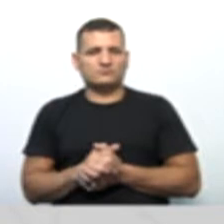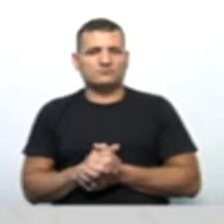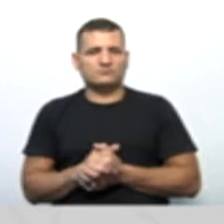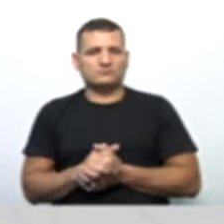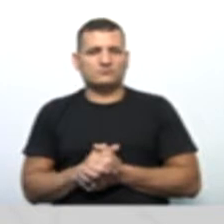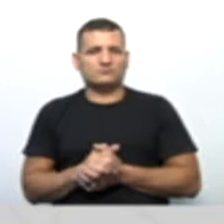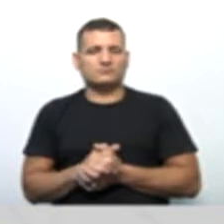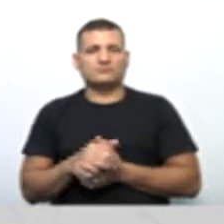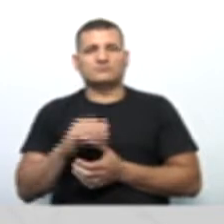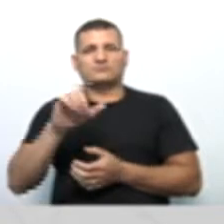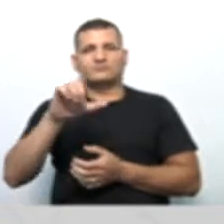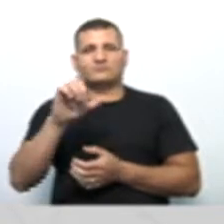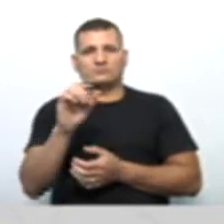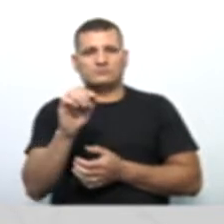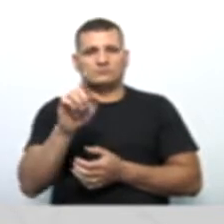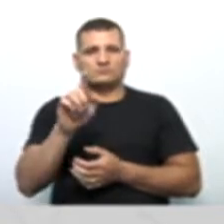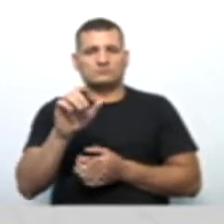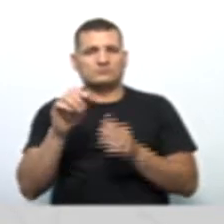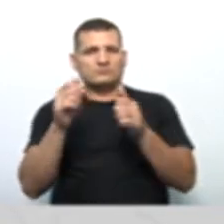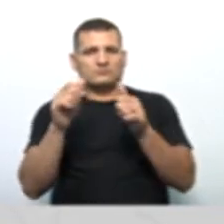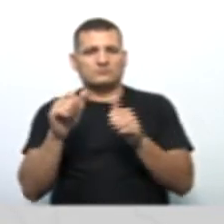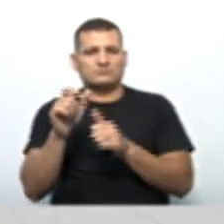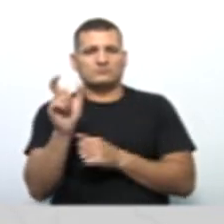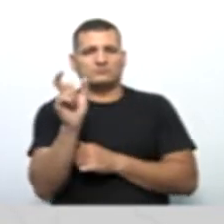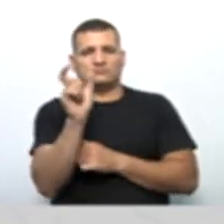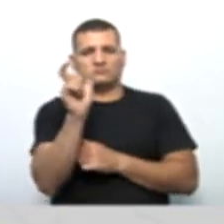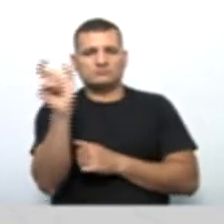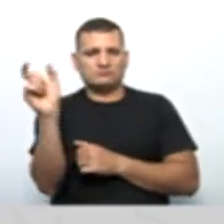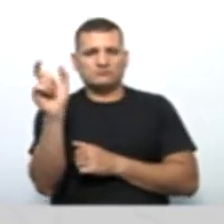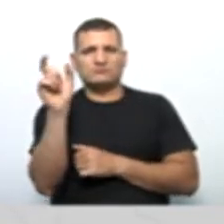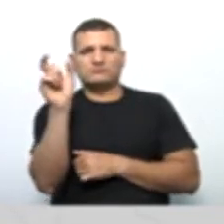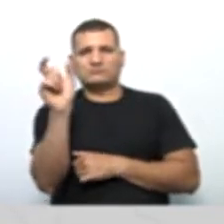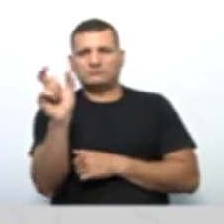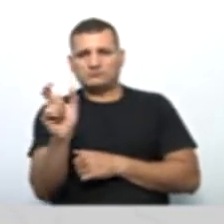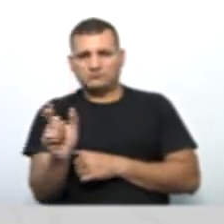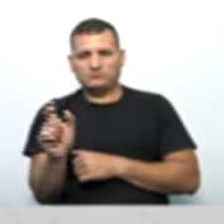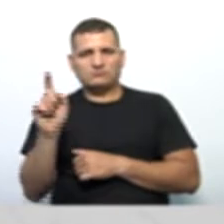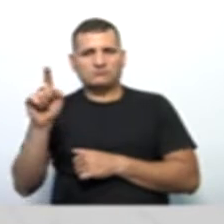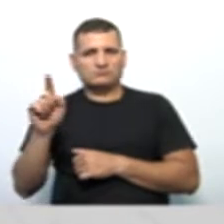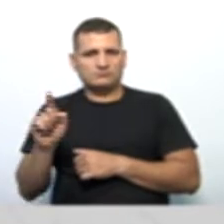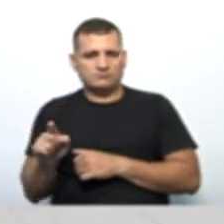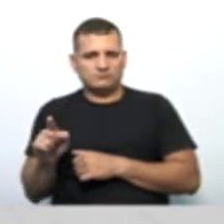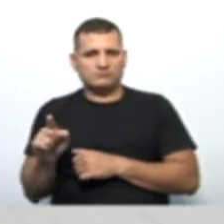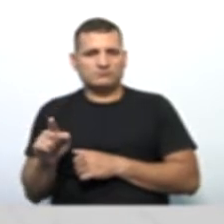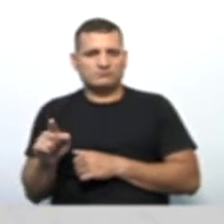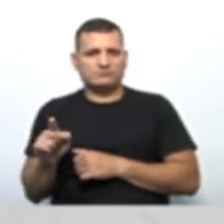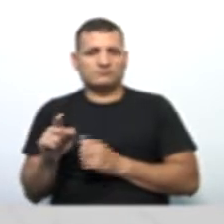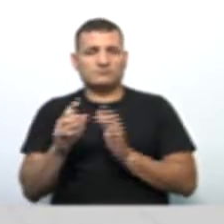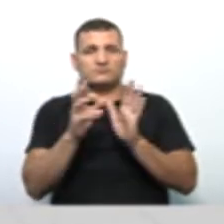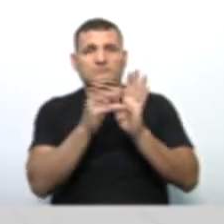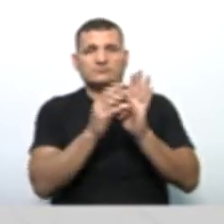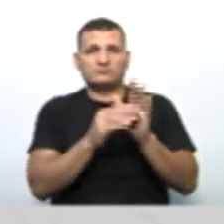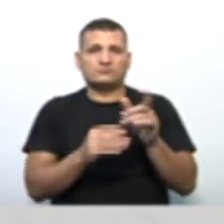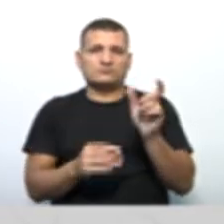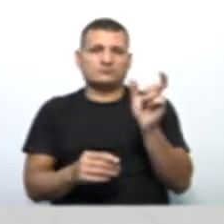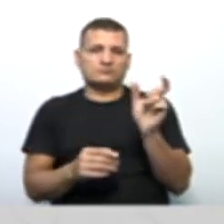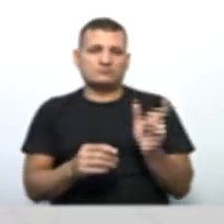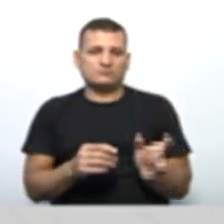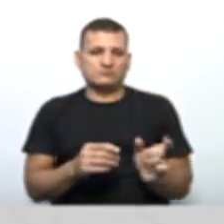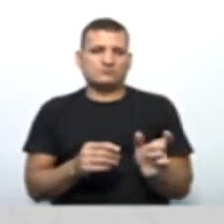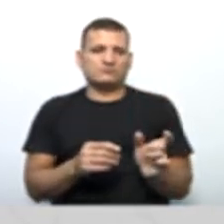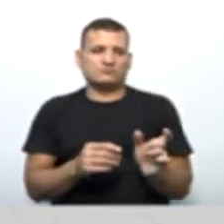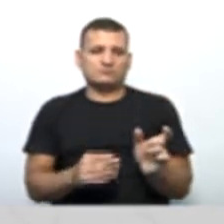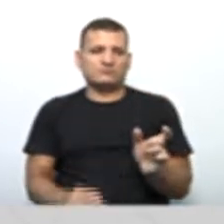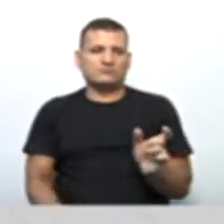cá aqui ele colocou as navegações o conteúdo de uma este com um pouquinho mais mas continua ele diminuiu a